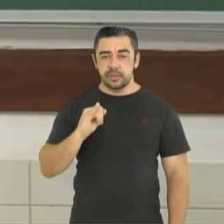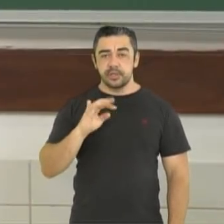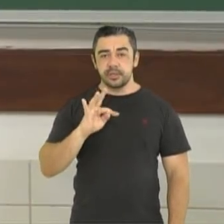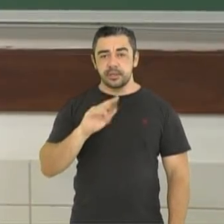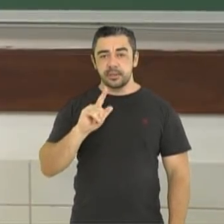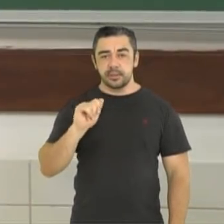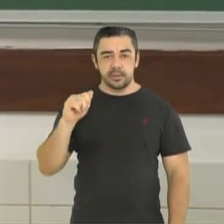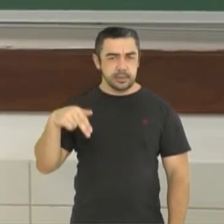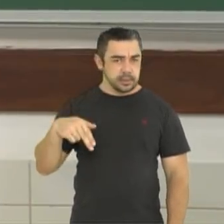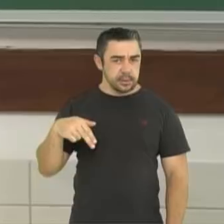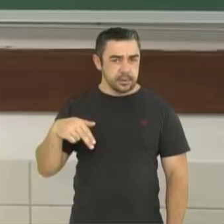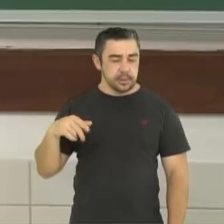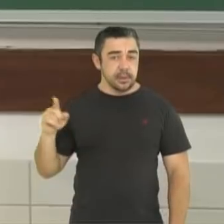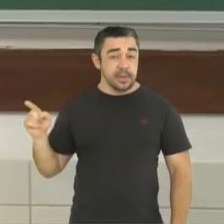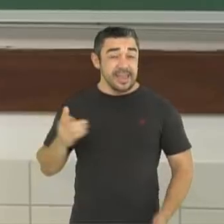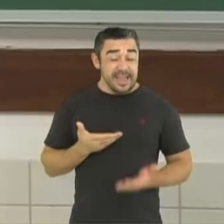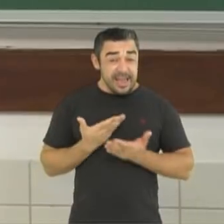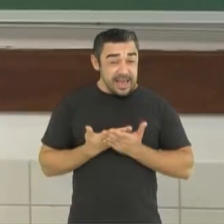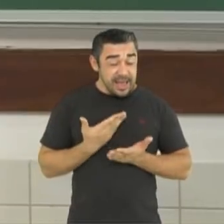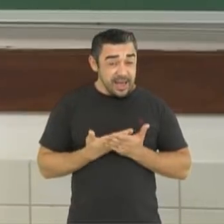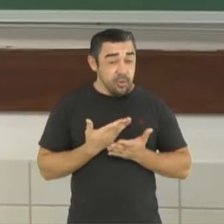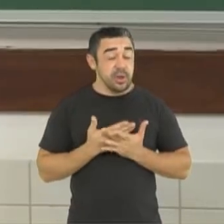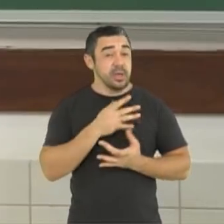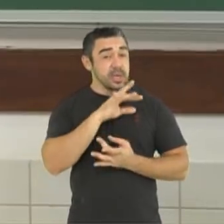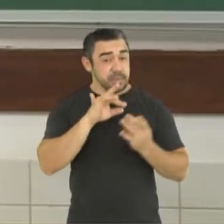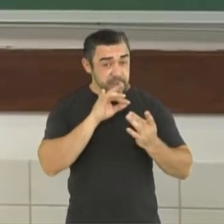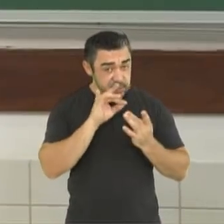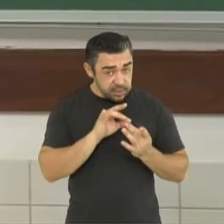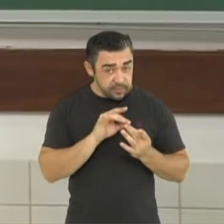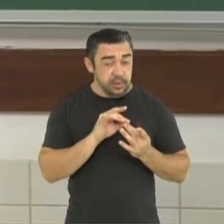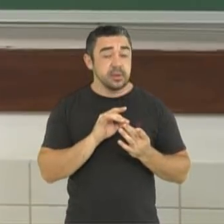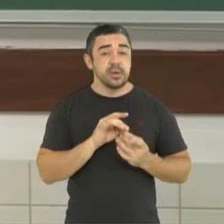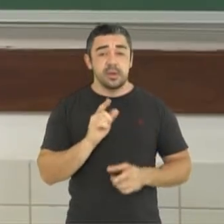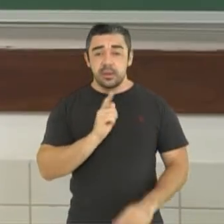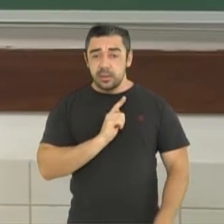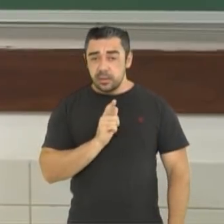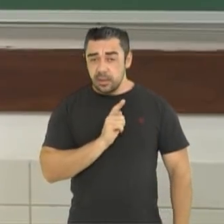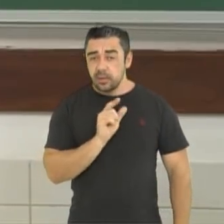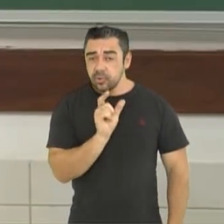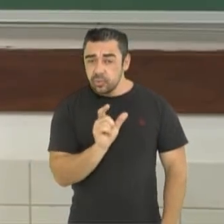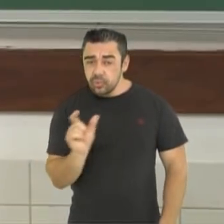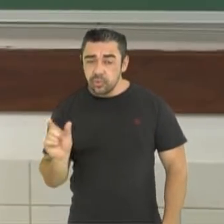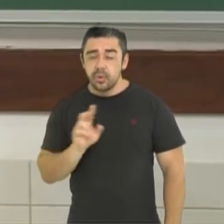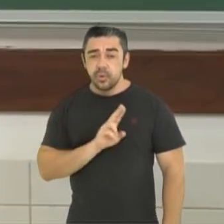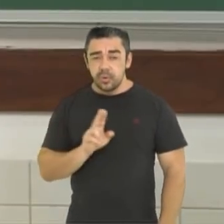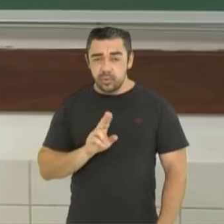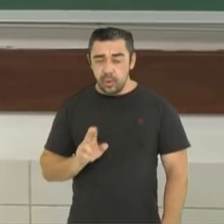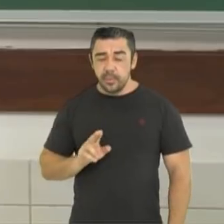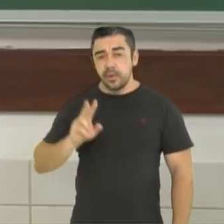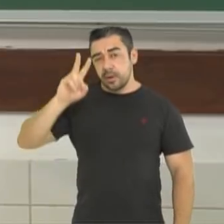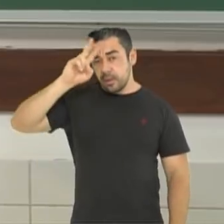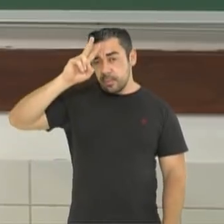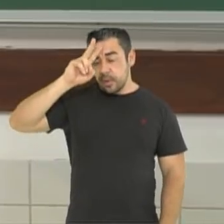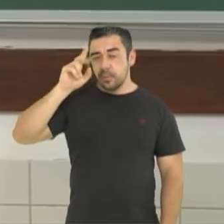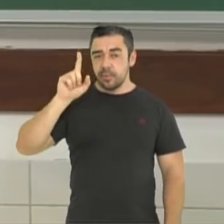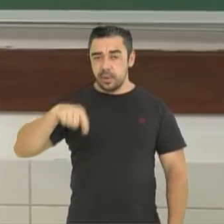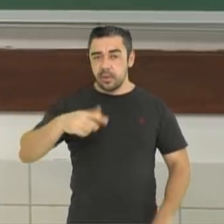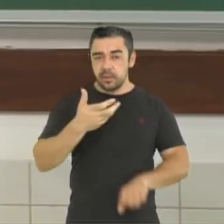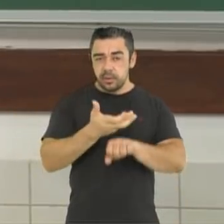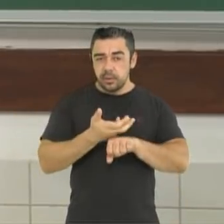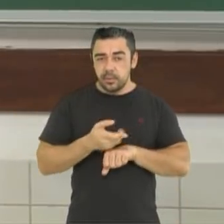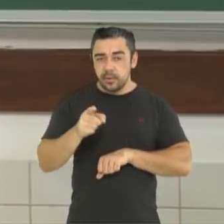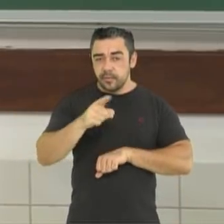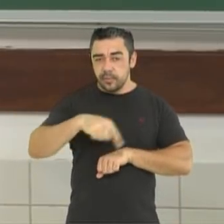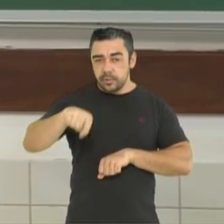sobre essa aula. Ela é uma aula bem específica. Nós estamos relembrando alguma matéria, as matérias que vocês tiveram no 6º